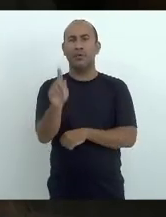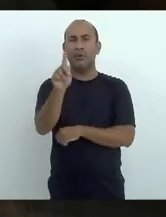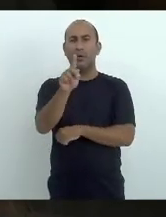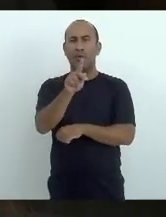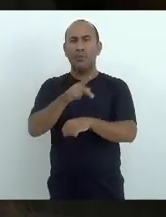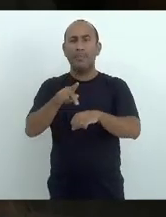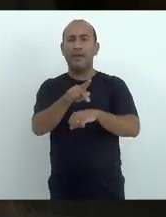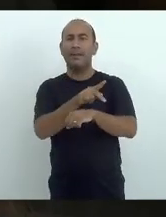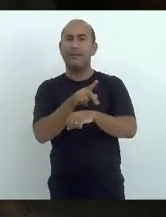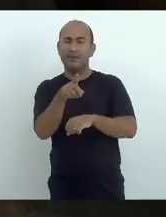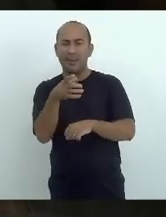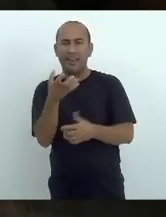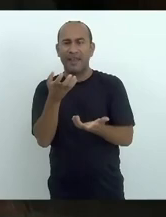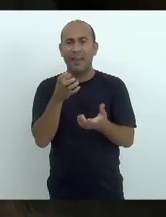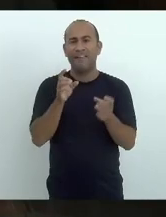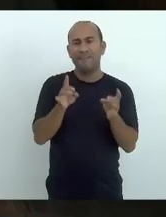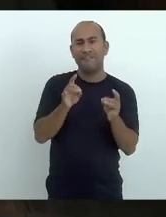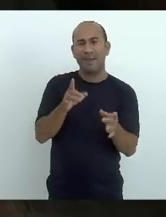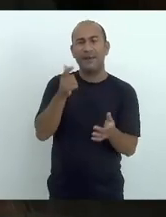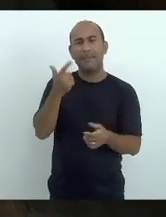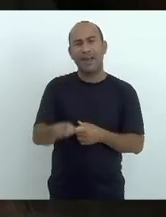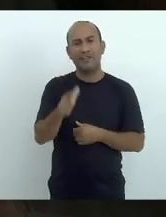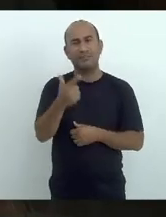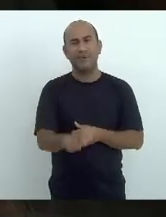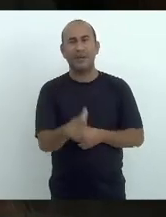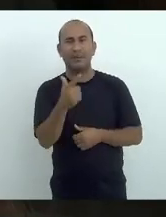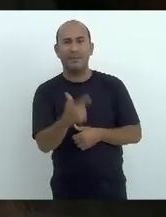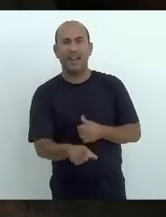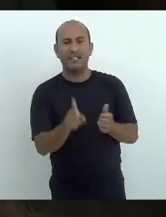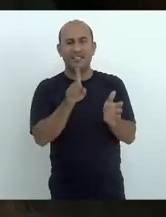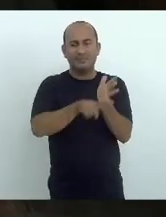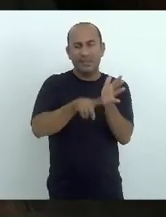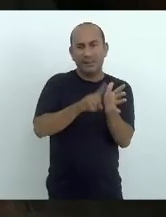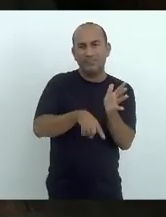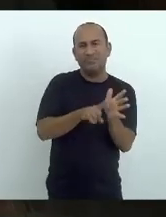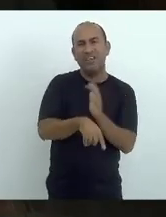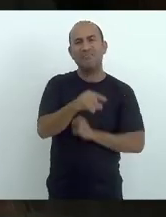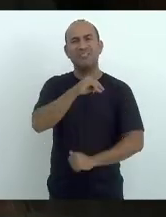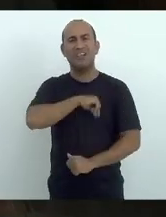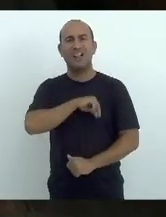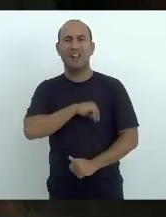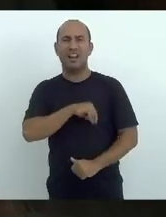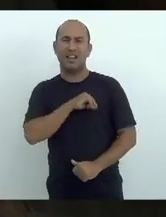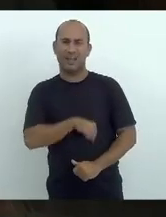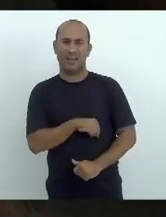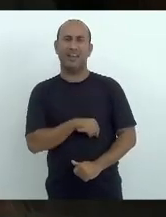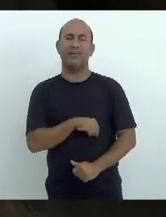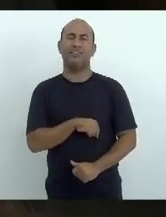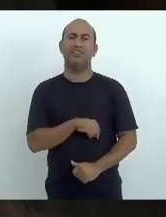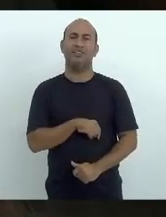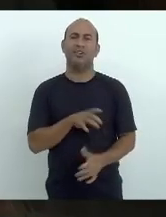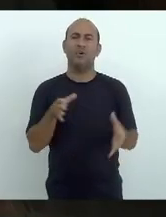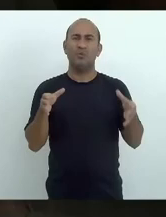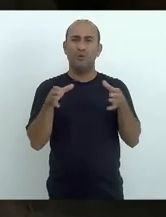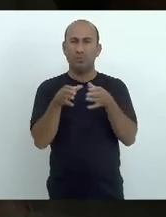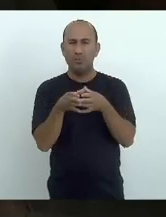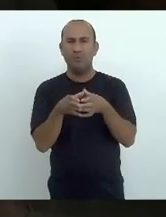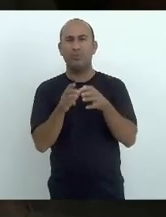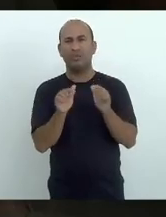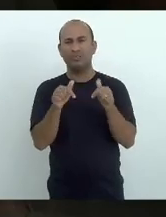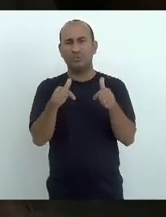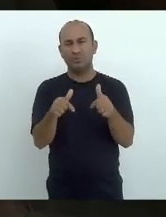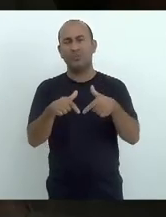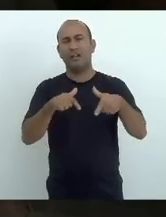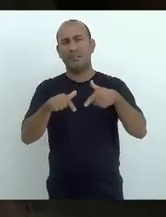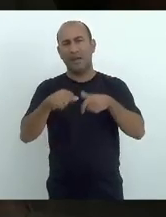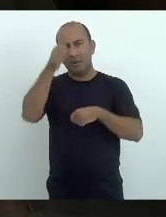propondo mais vendas de ativos, mais redução de salários, mais desmonte de serviço público. Essa foi a agenda que a Grécia